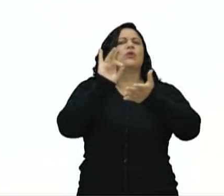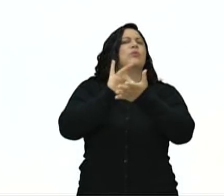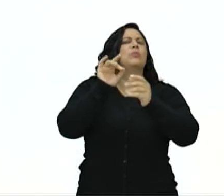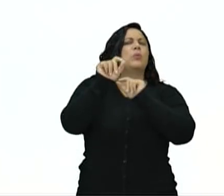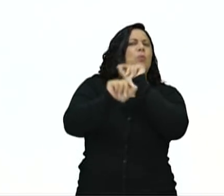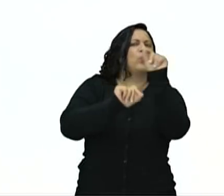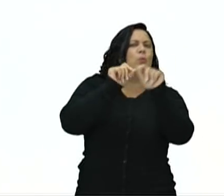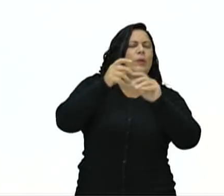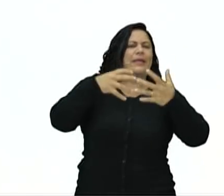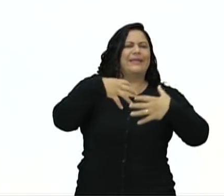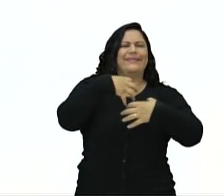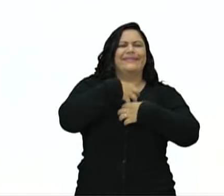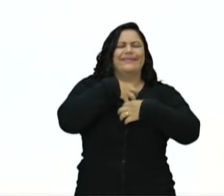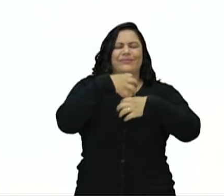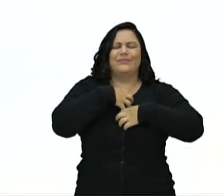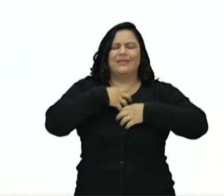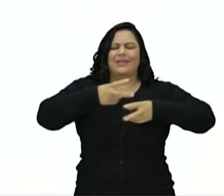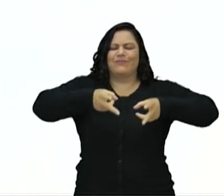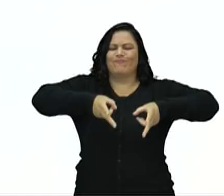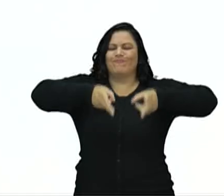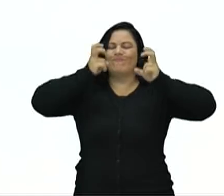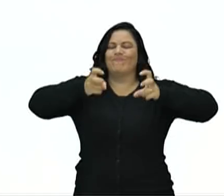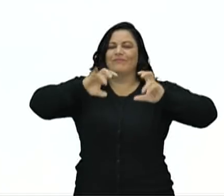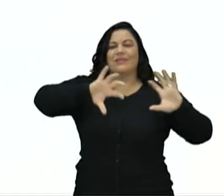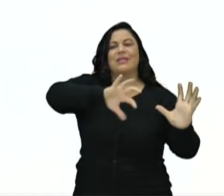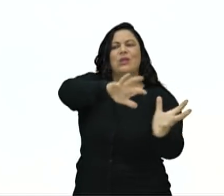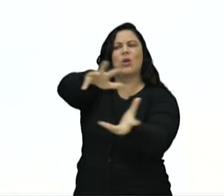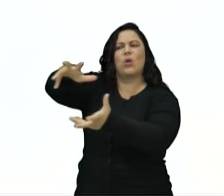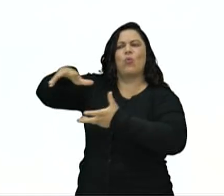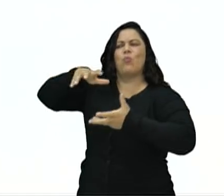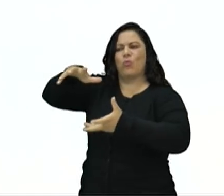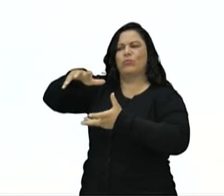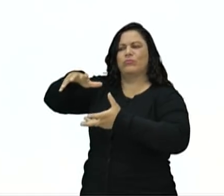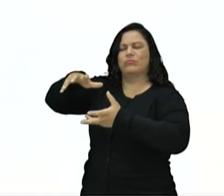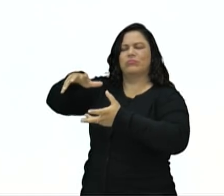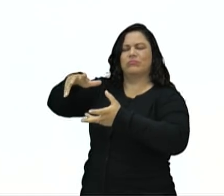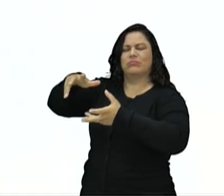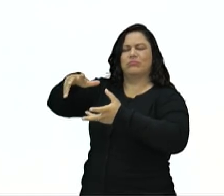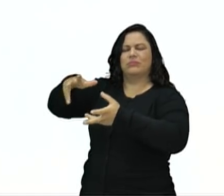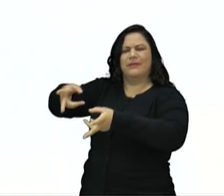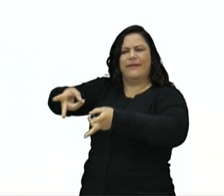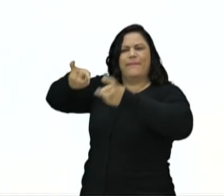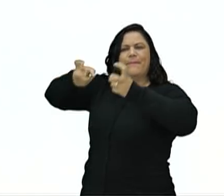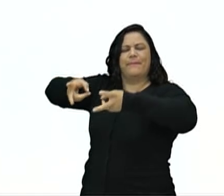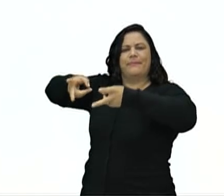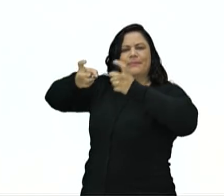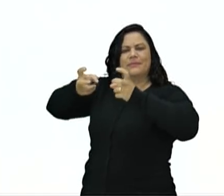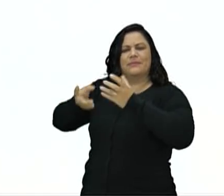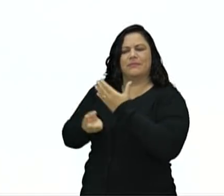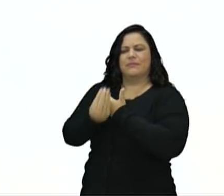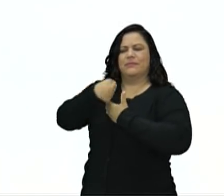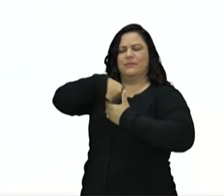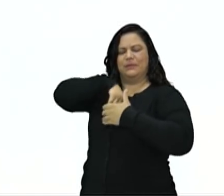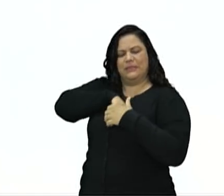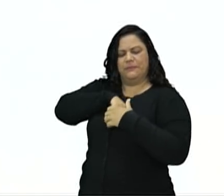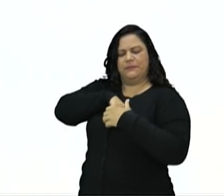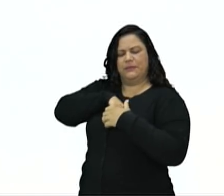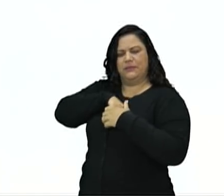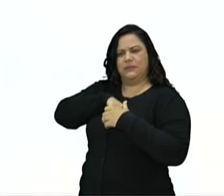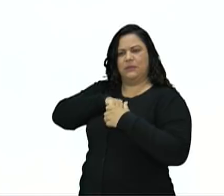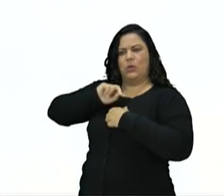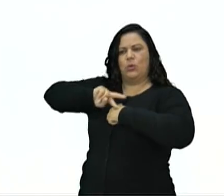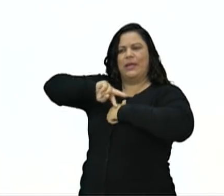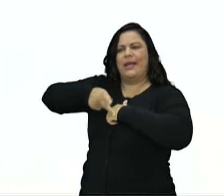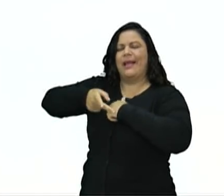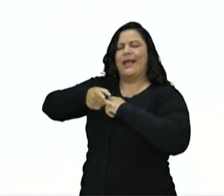de captar o mundo e as pessoas é muito característico da introspecção causada pela dor. Alternativa